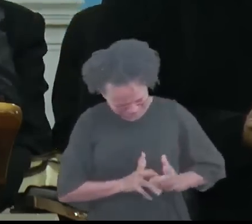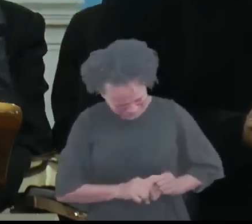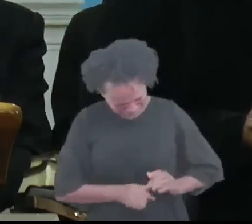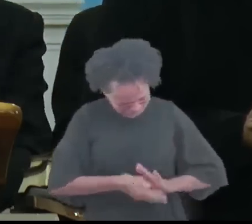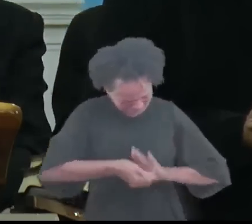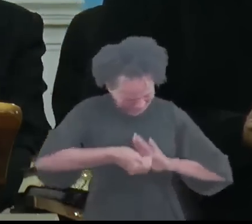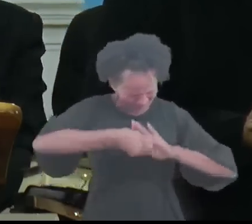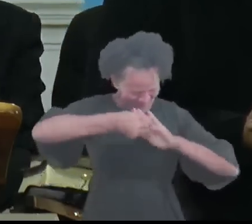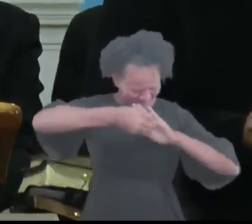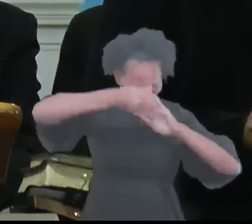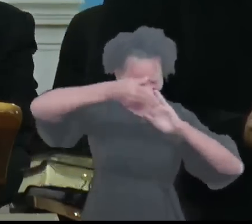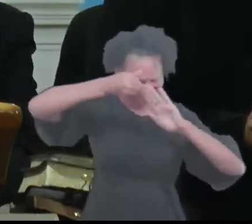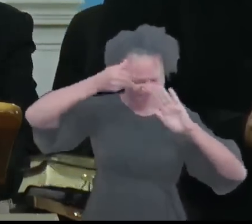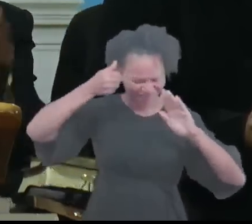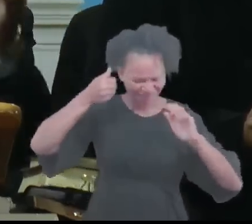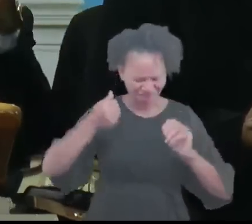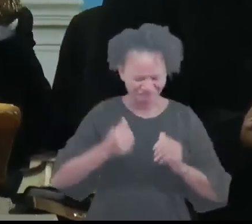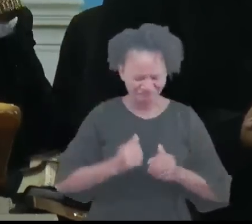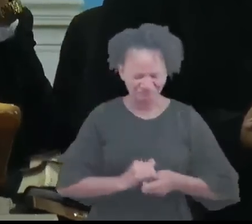Aleluia.